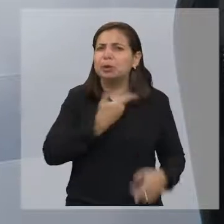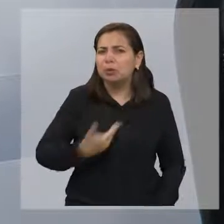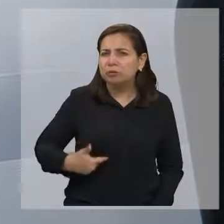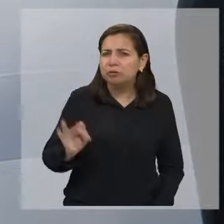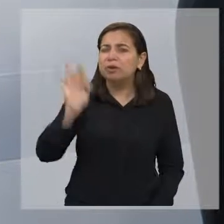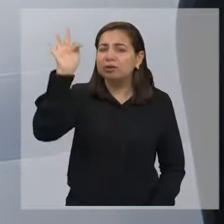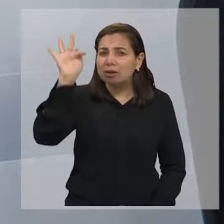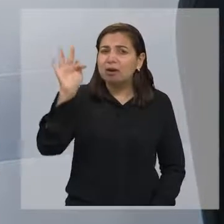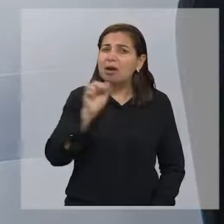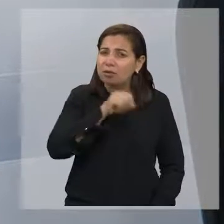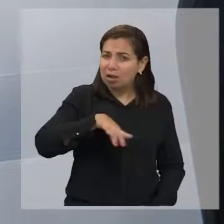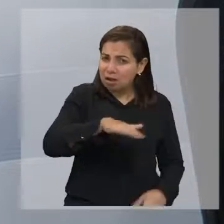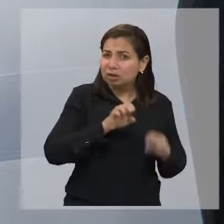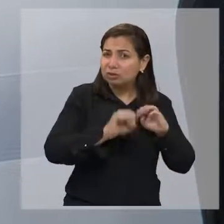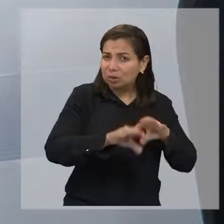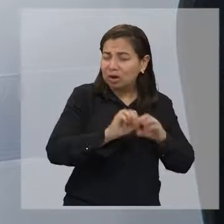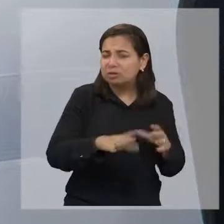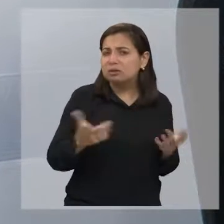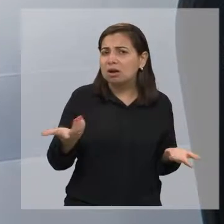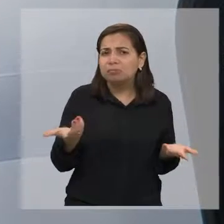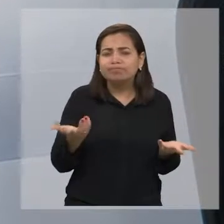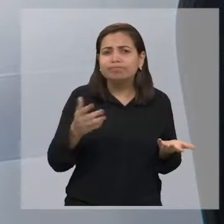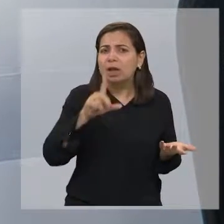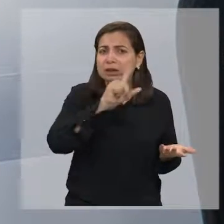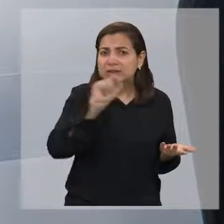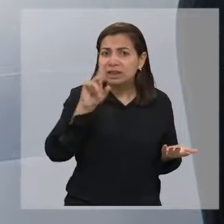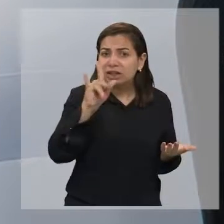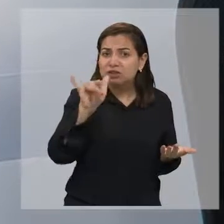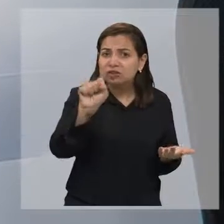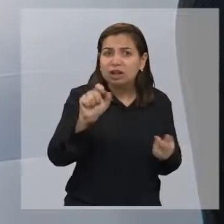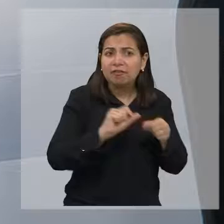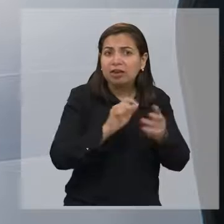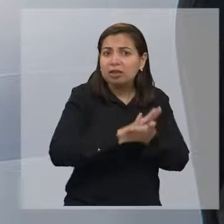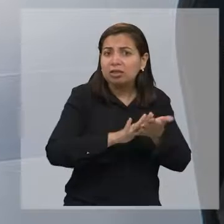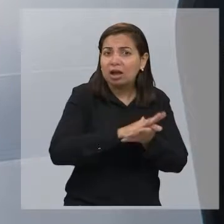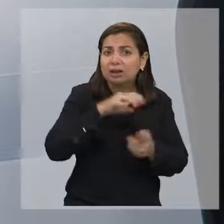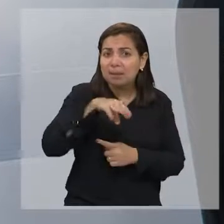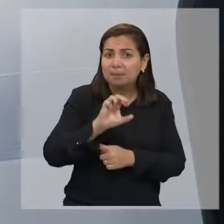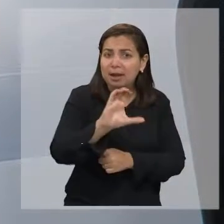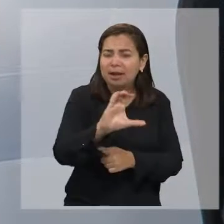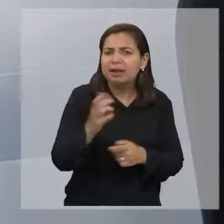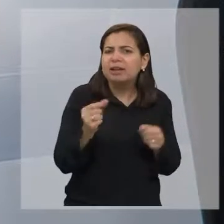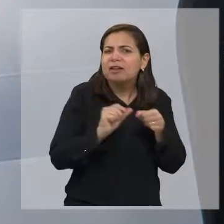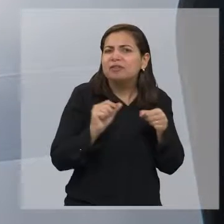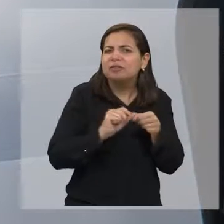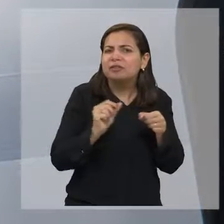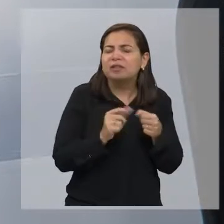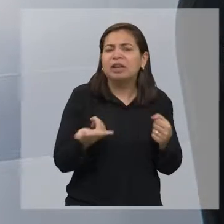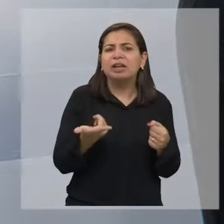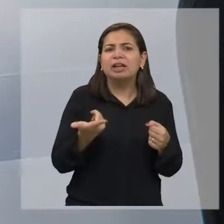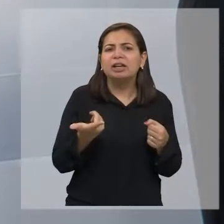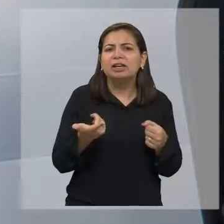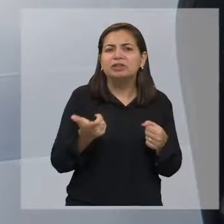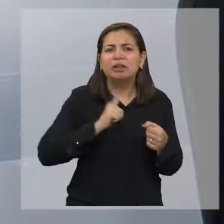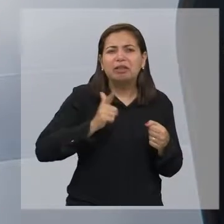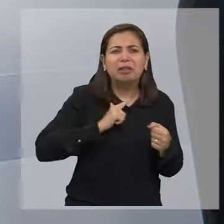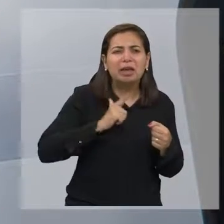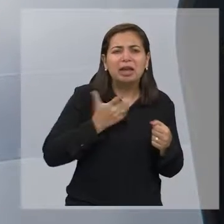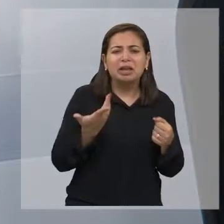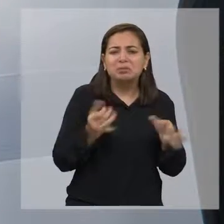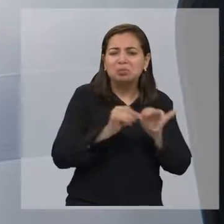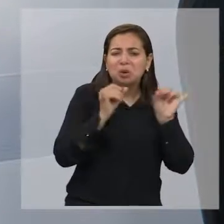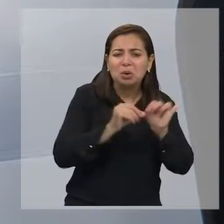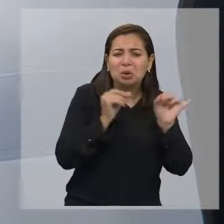Educação, foram 100 dias de nada. Foram 100 dias em que o MEC se viu envolvido em picuinhas,